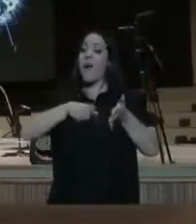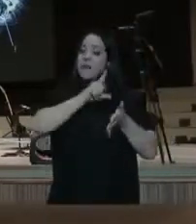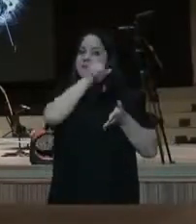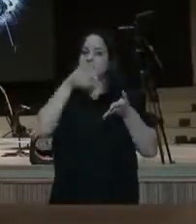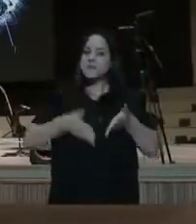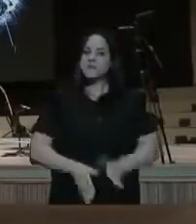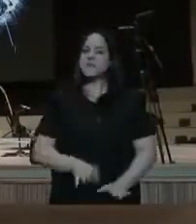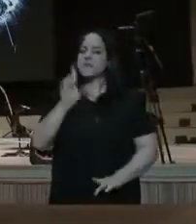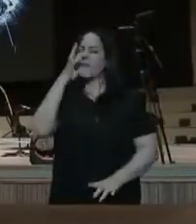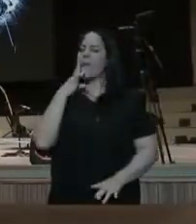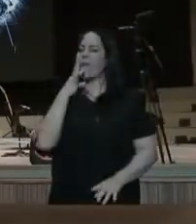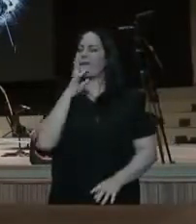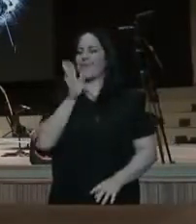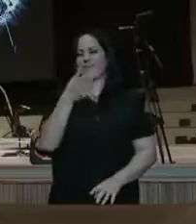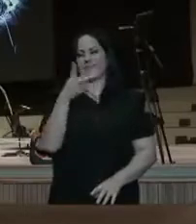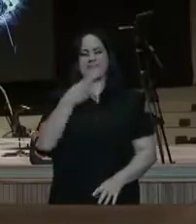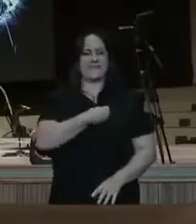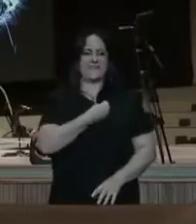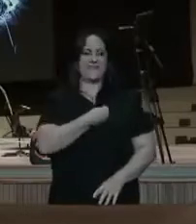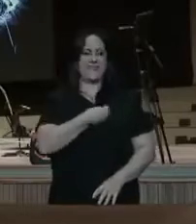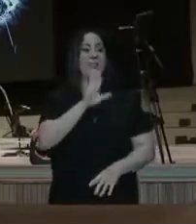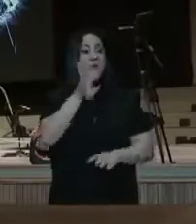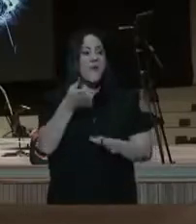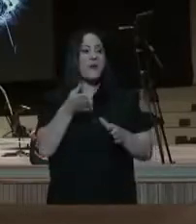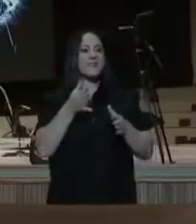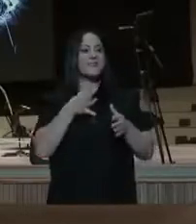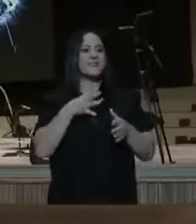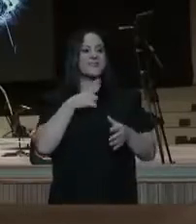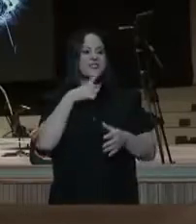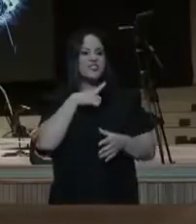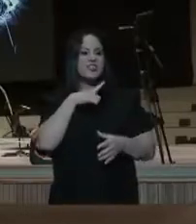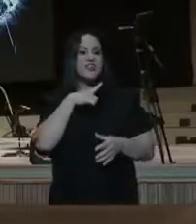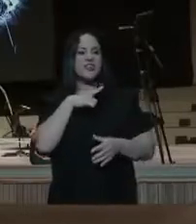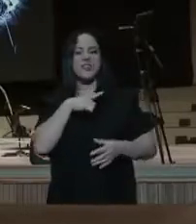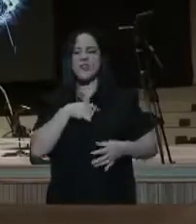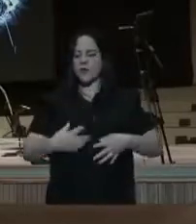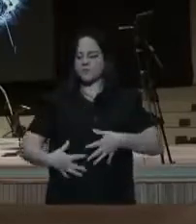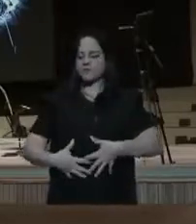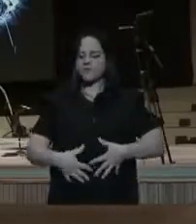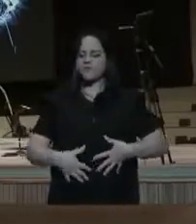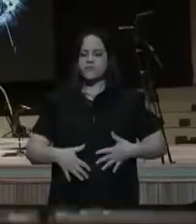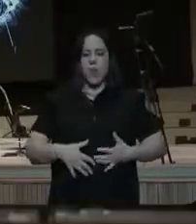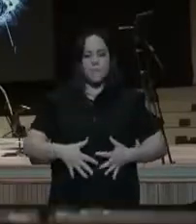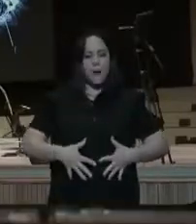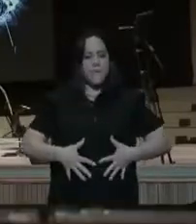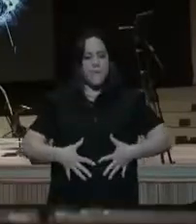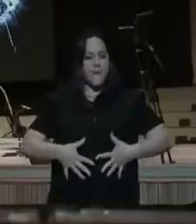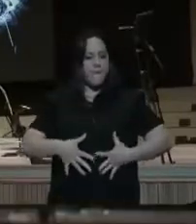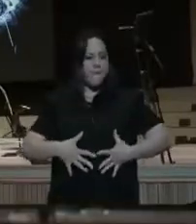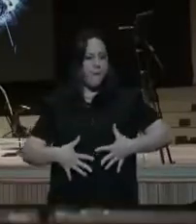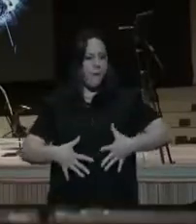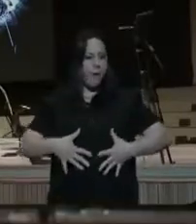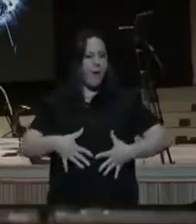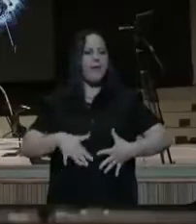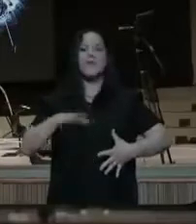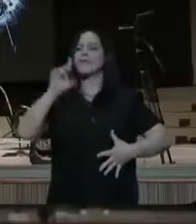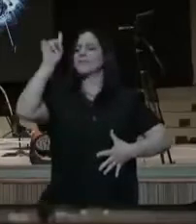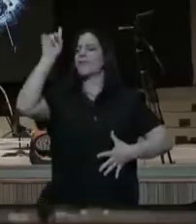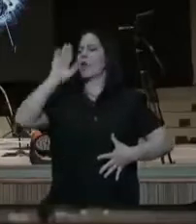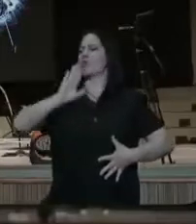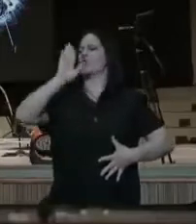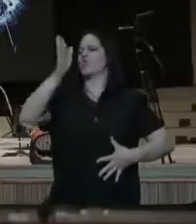ele te conhecia e quando você estava sendo costurado entretecido no útero materno de deus já havia te